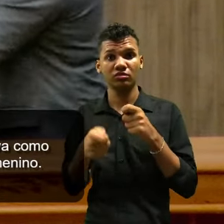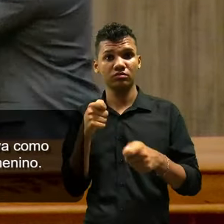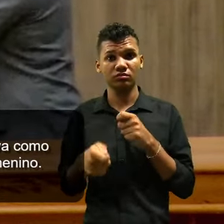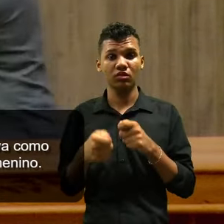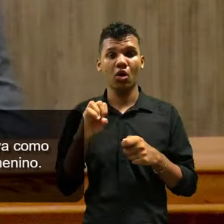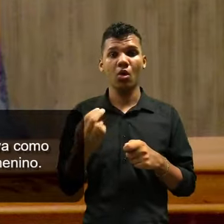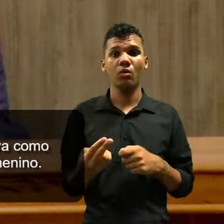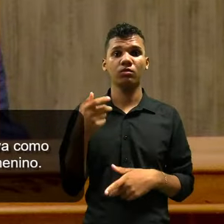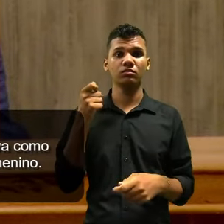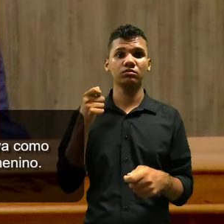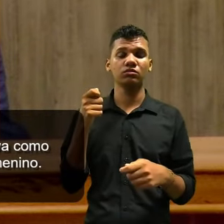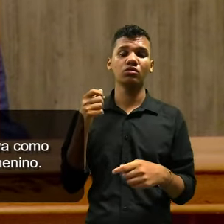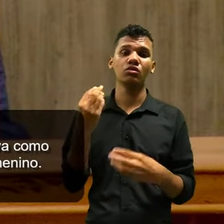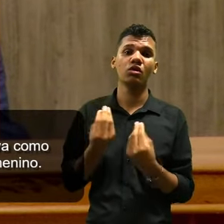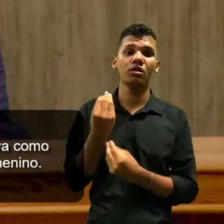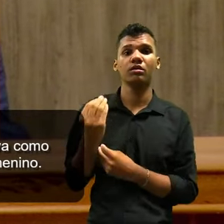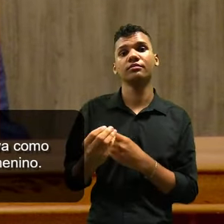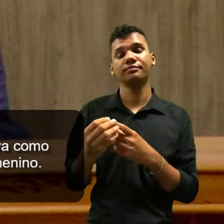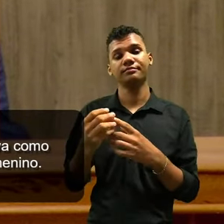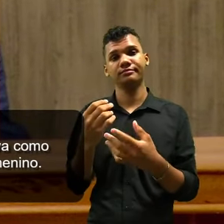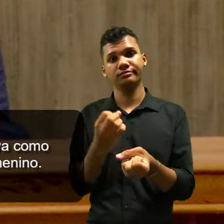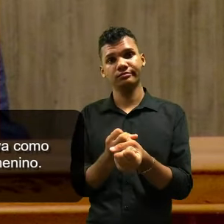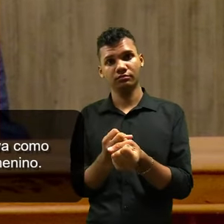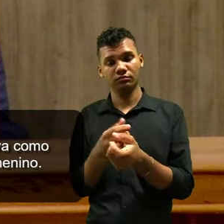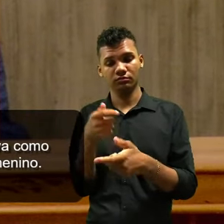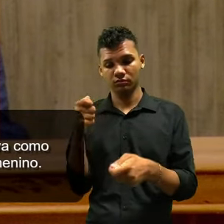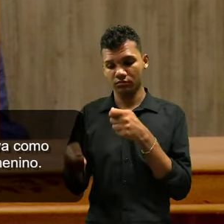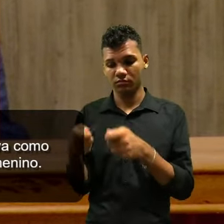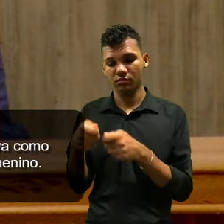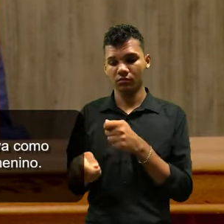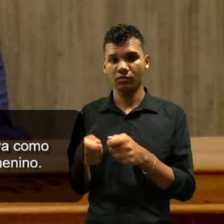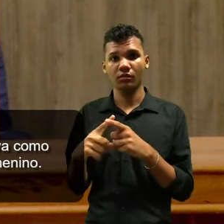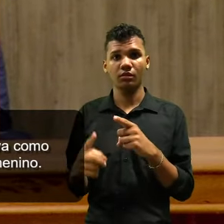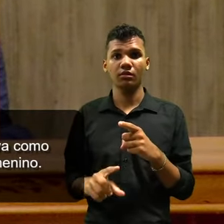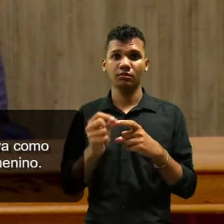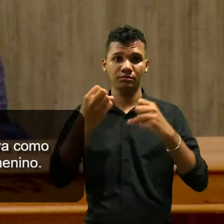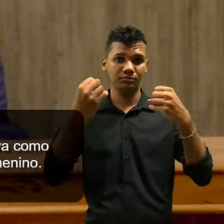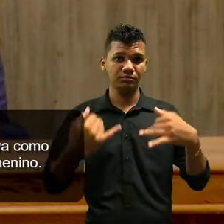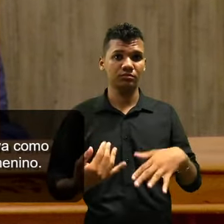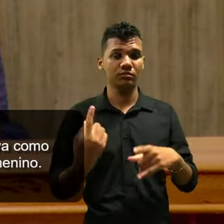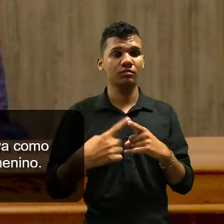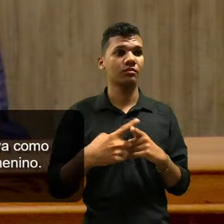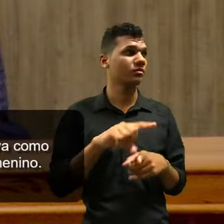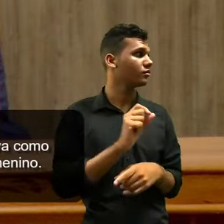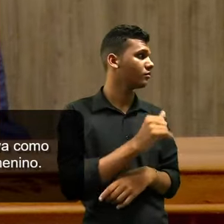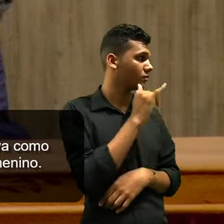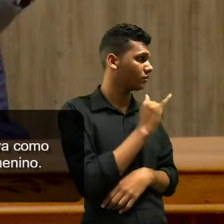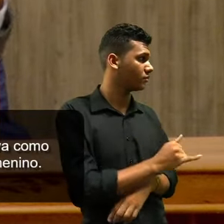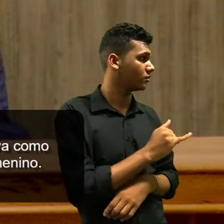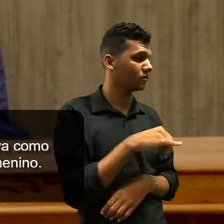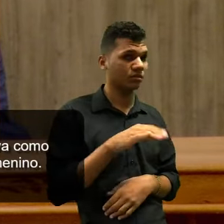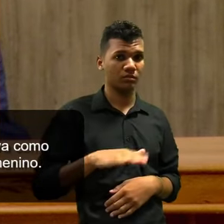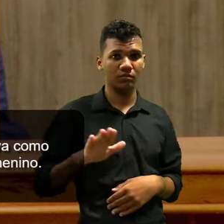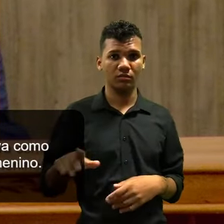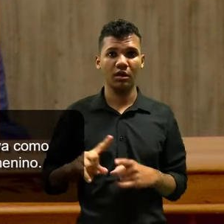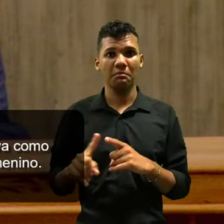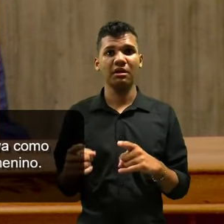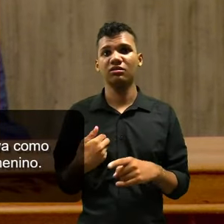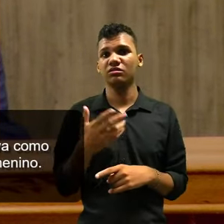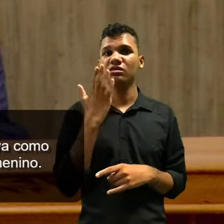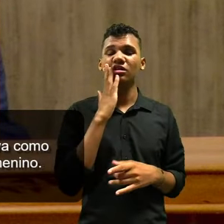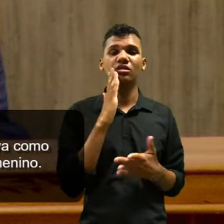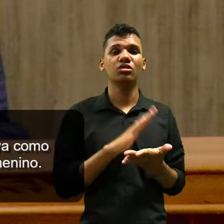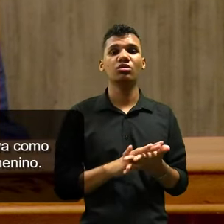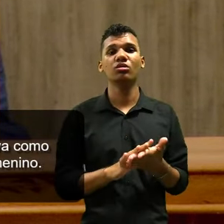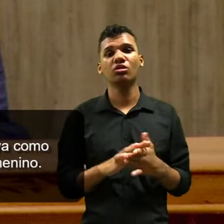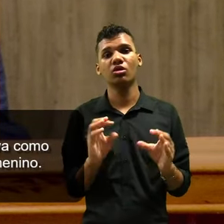uma emoção equilibrada olha falava como menino menino quando fala irmão ele não sabe nem o que que tá